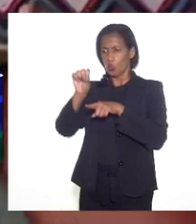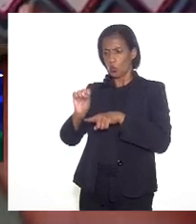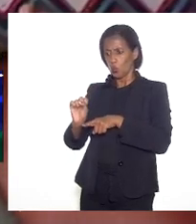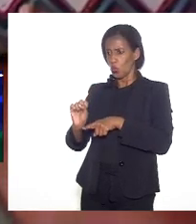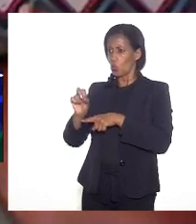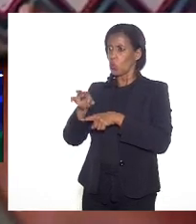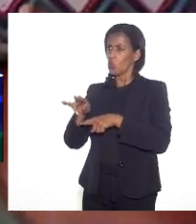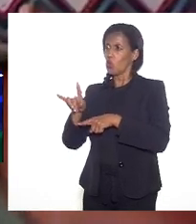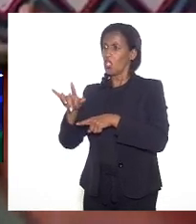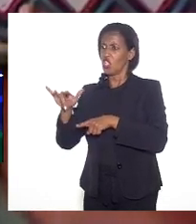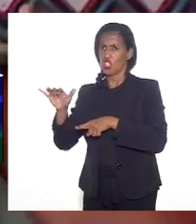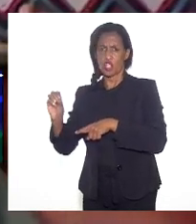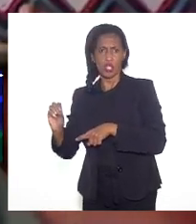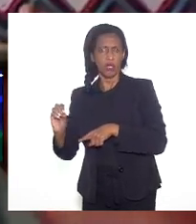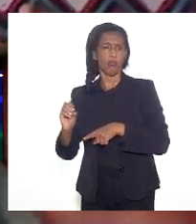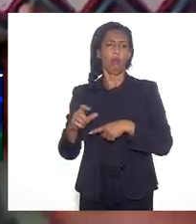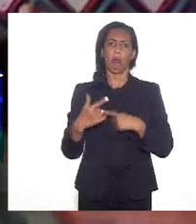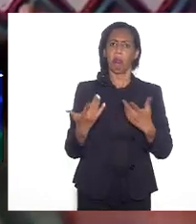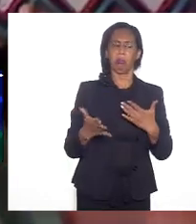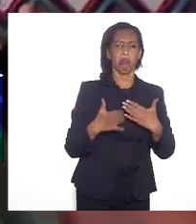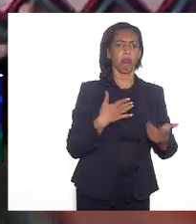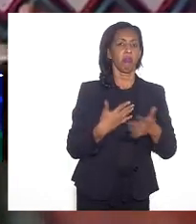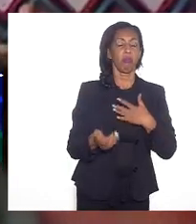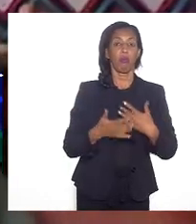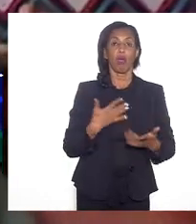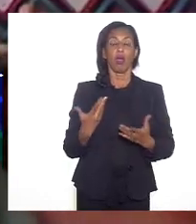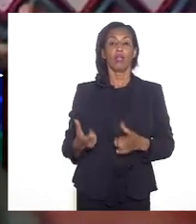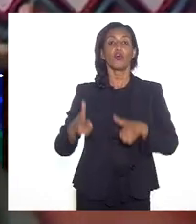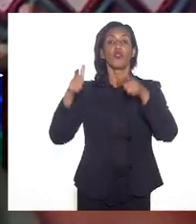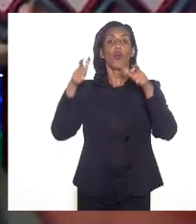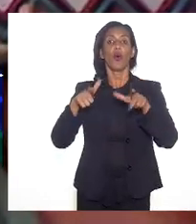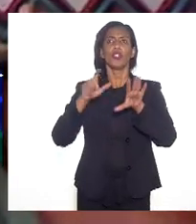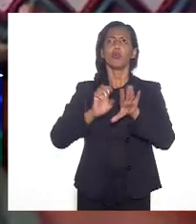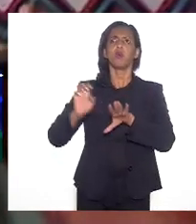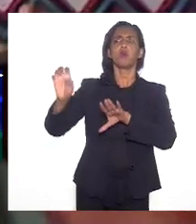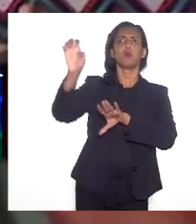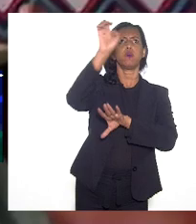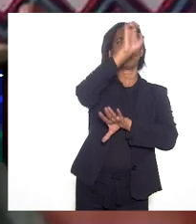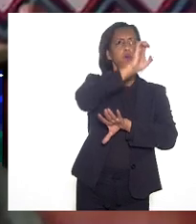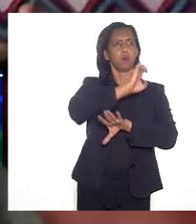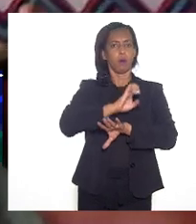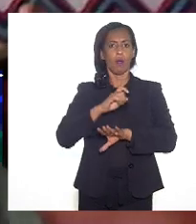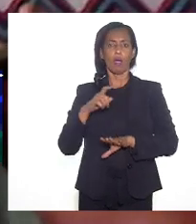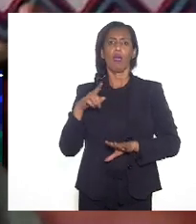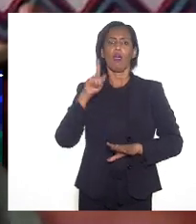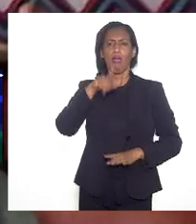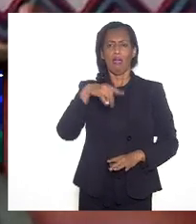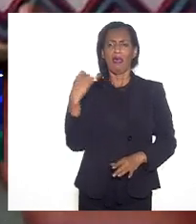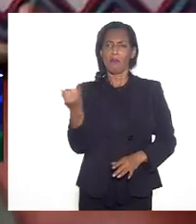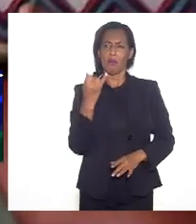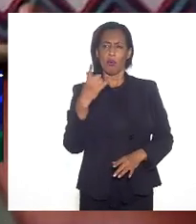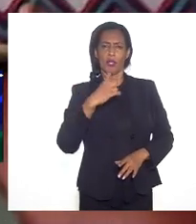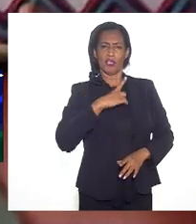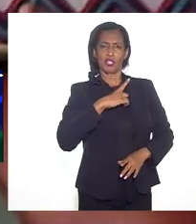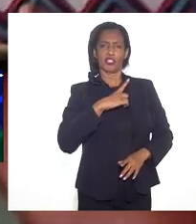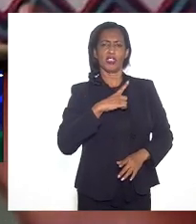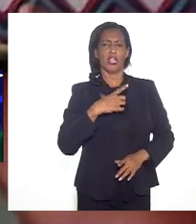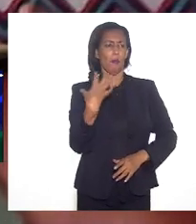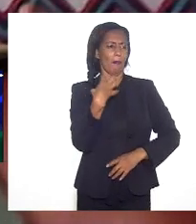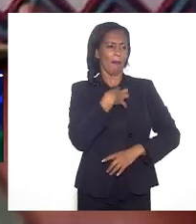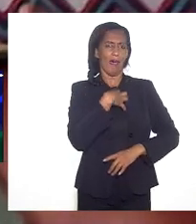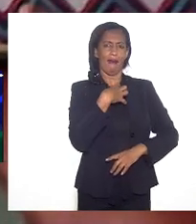sudestinos, sudestinas, sejam de qual origem forem. É importante ter uma baiana retada como a tia Ju